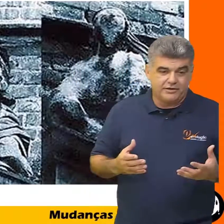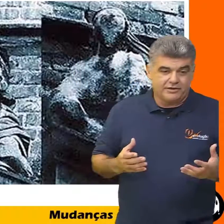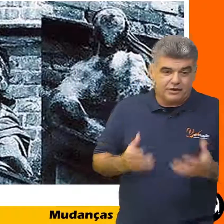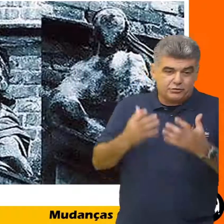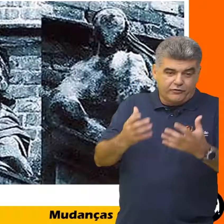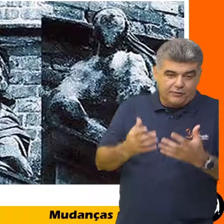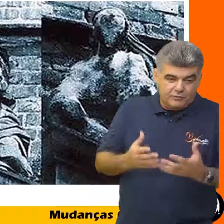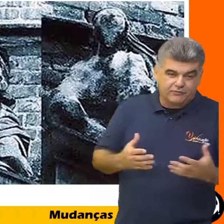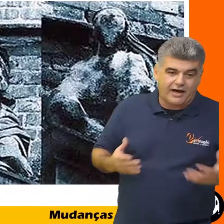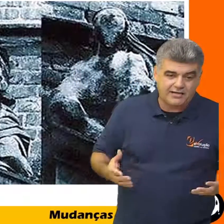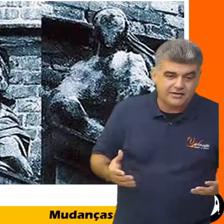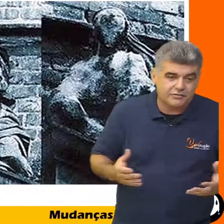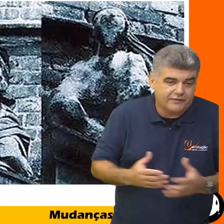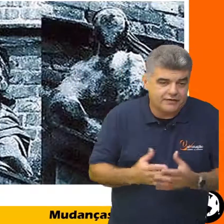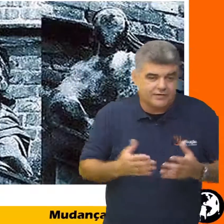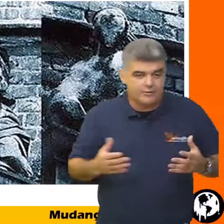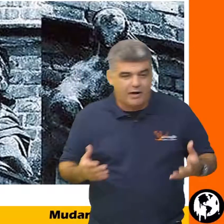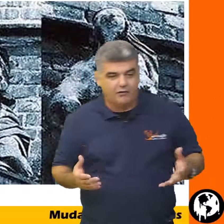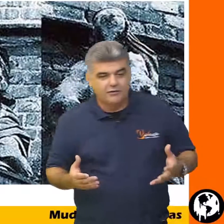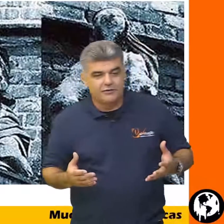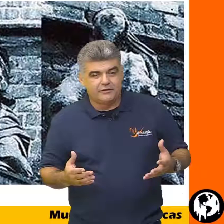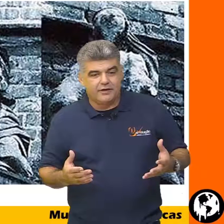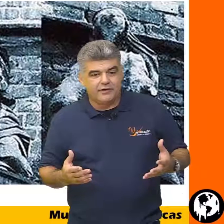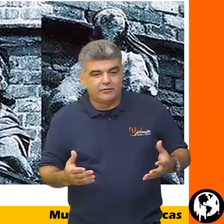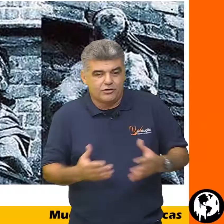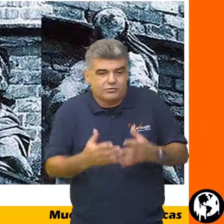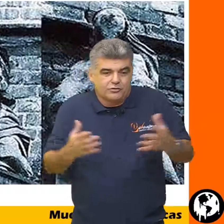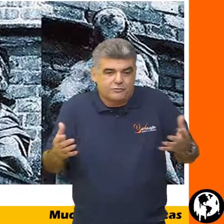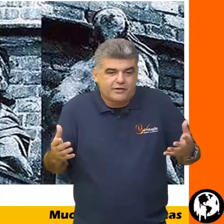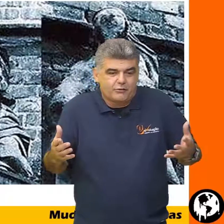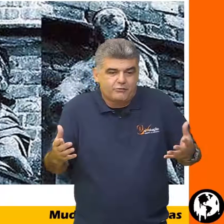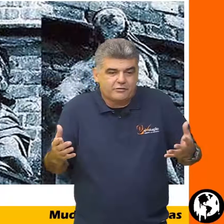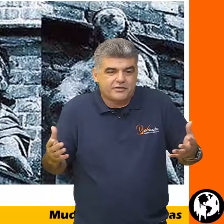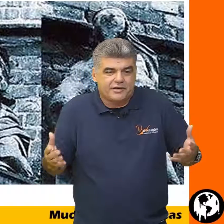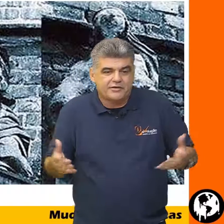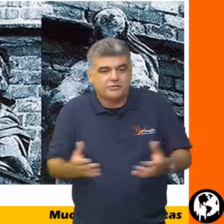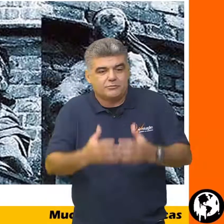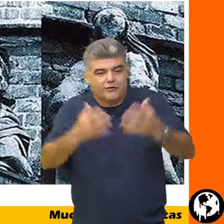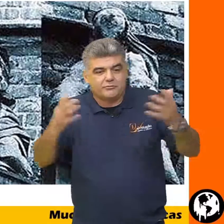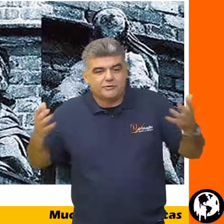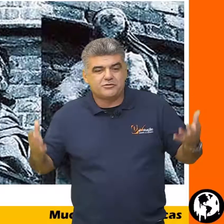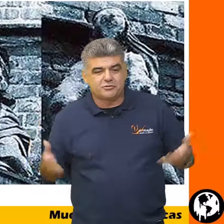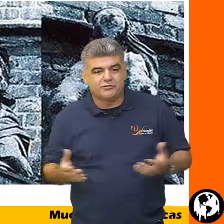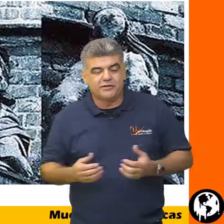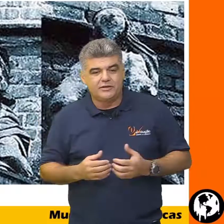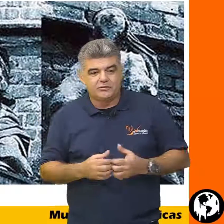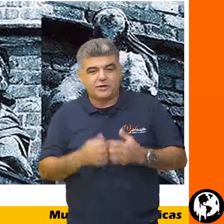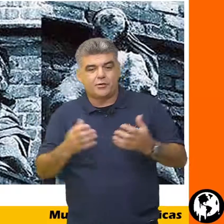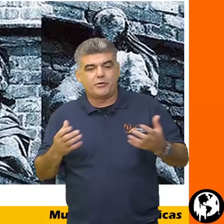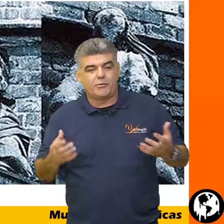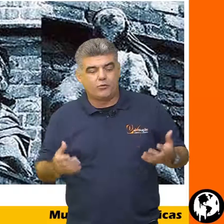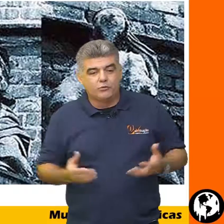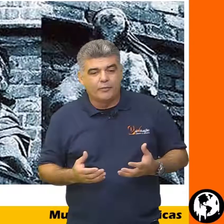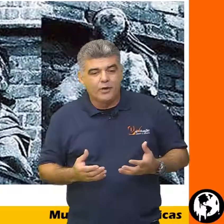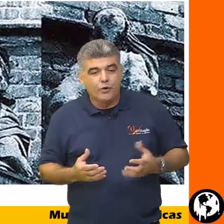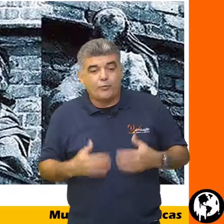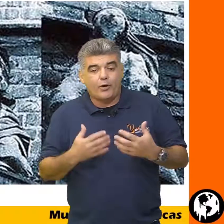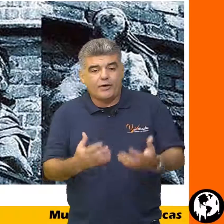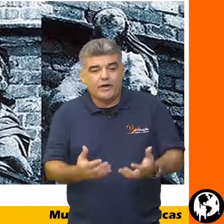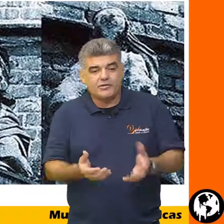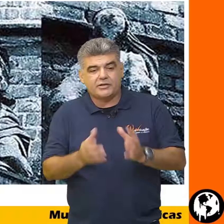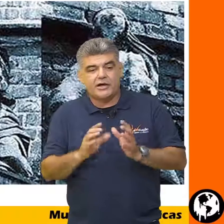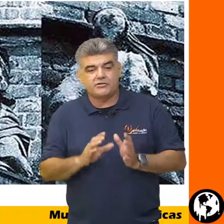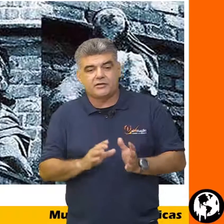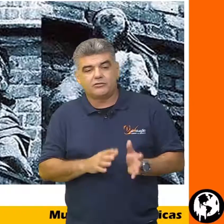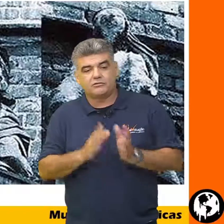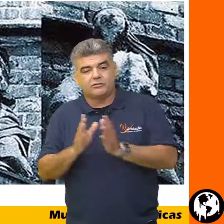chuva e a chuva é uma chuva ácida, isso não vai te fazer mal. Né? Nós todos, quando éramos crianças, nós tomávamos muito banho de chuva, não tinha problema algum. O